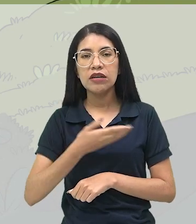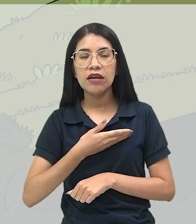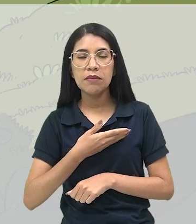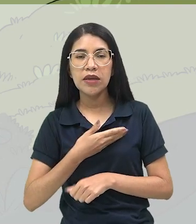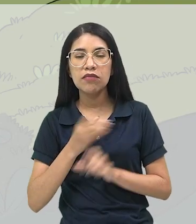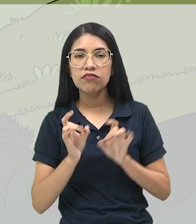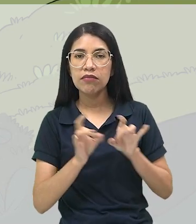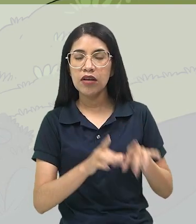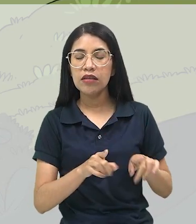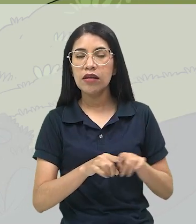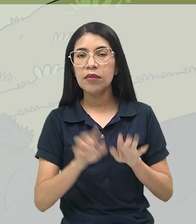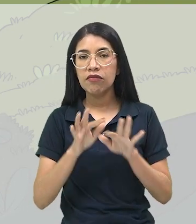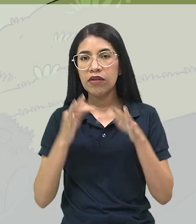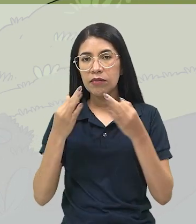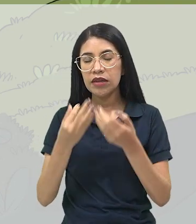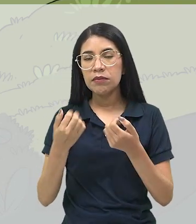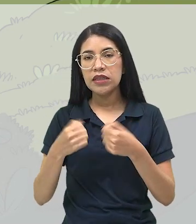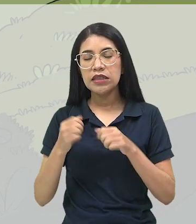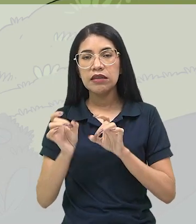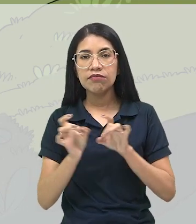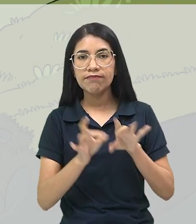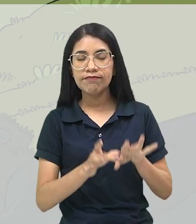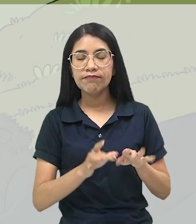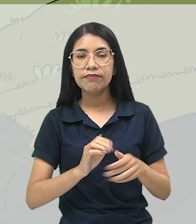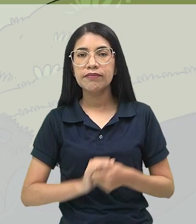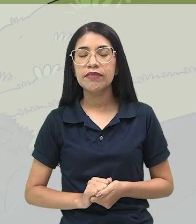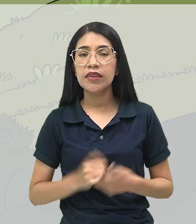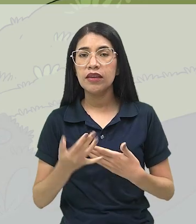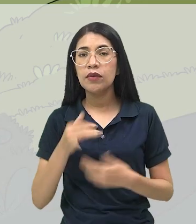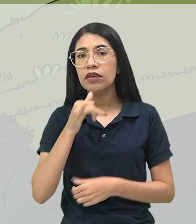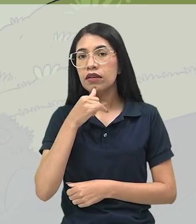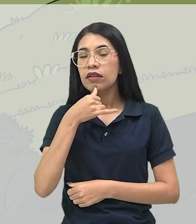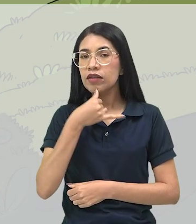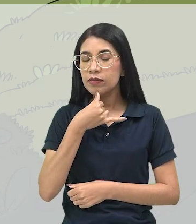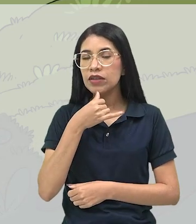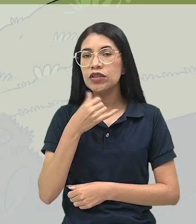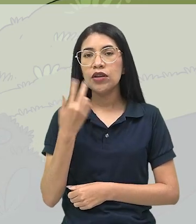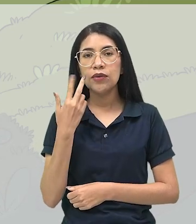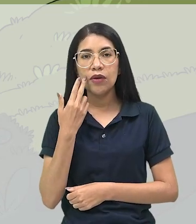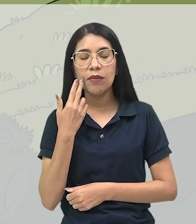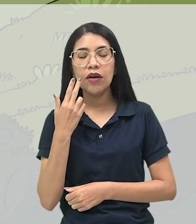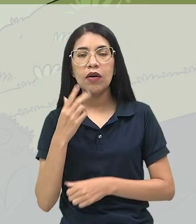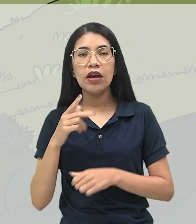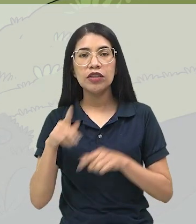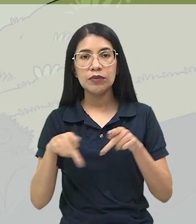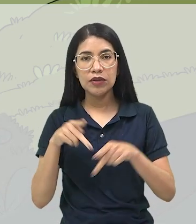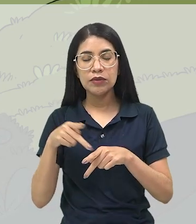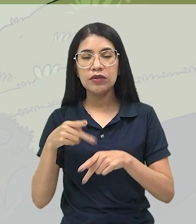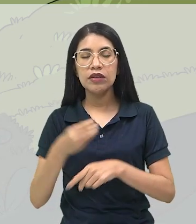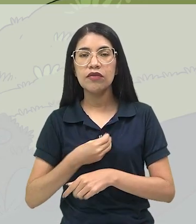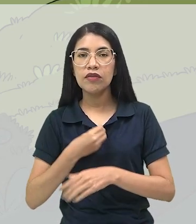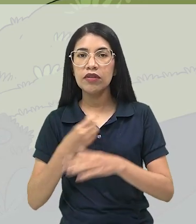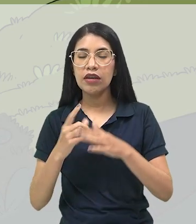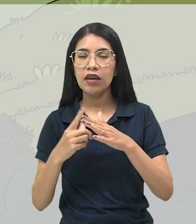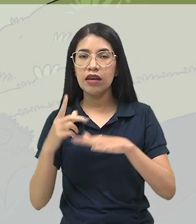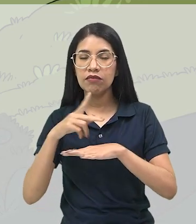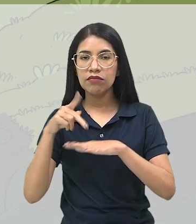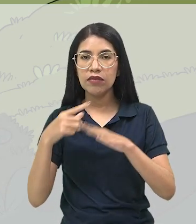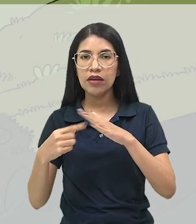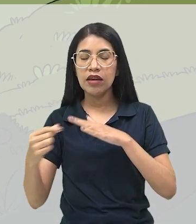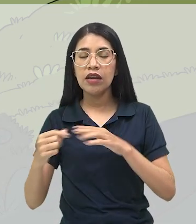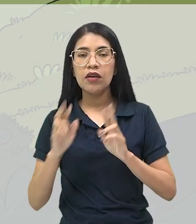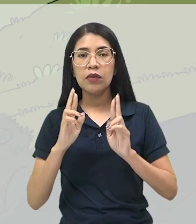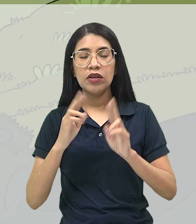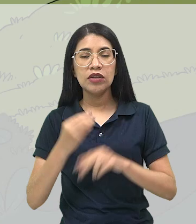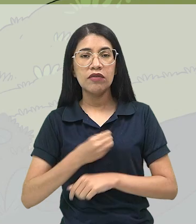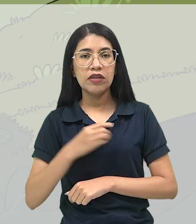e até sua família? Pois é, infelizmente, isso é comum com as pessoas refugiadas. Eu desejo que a nossa